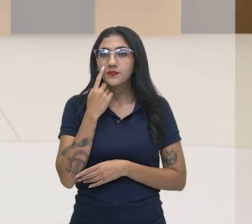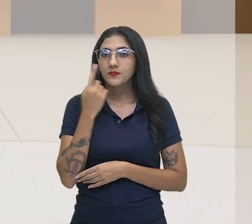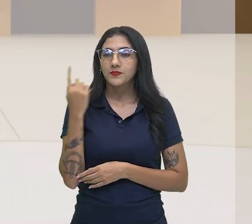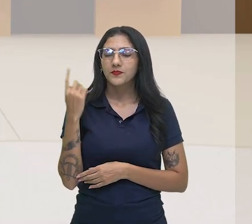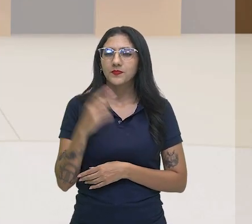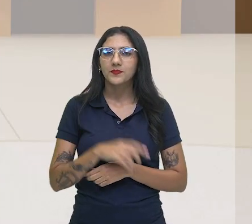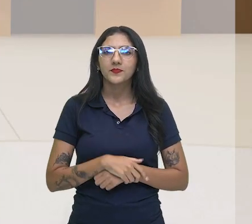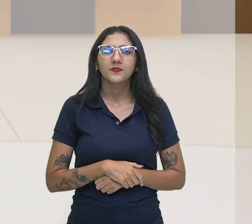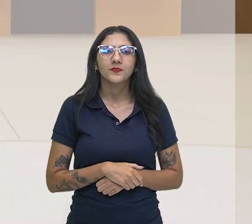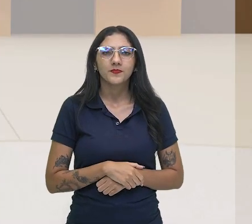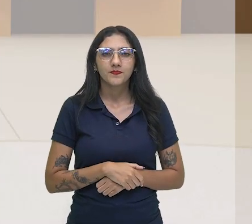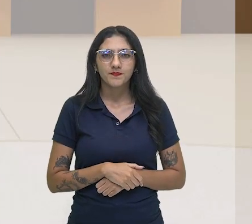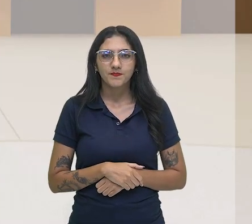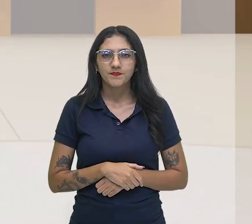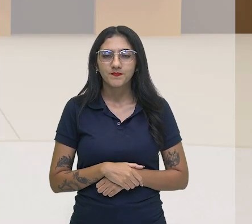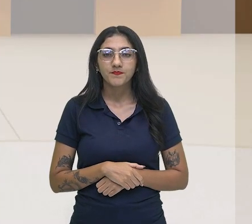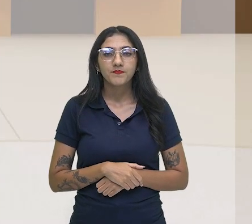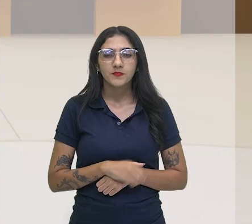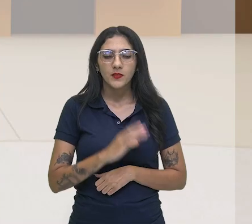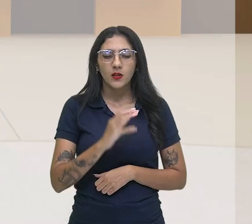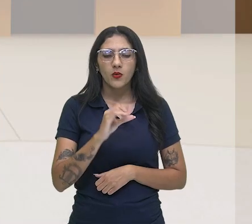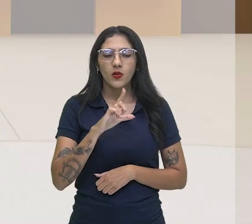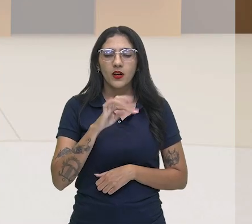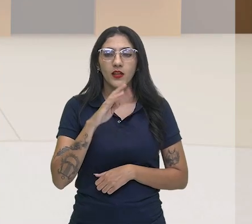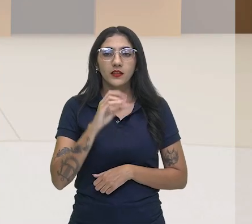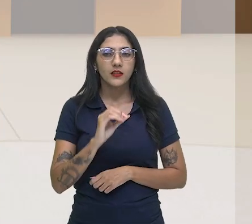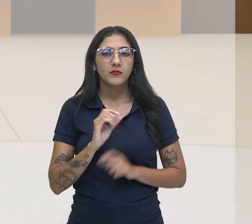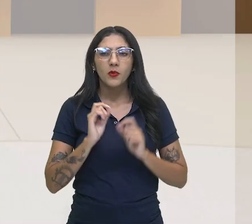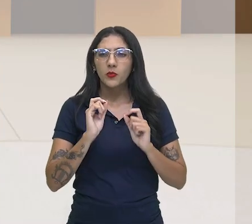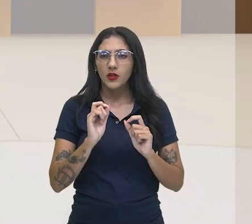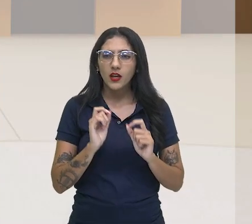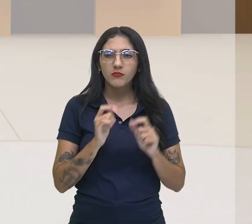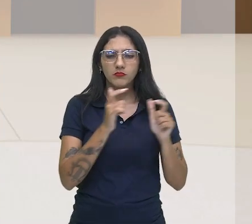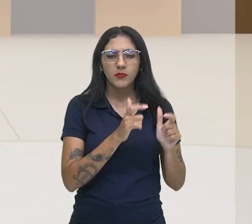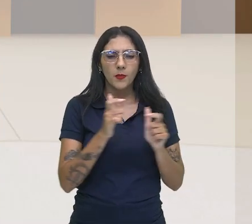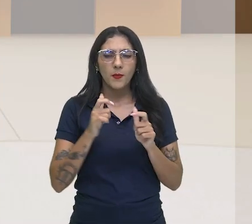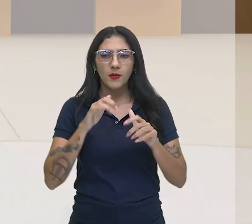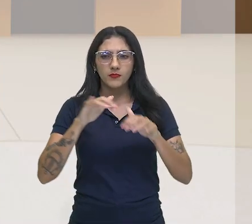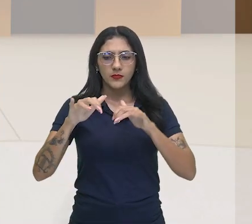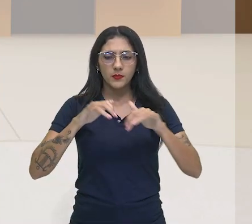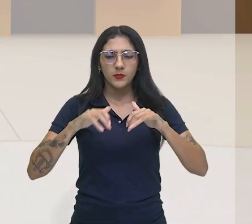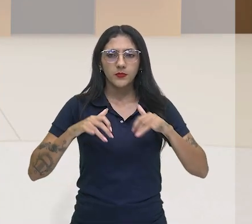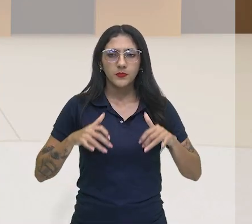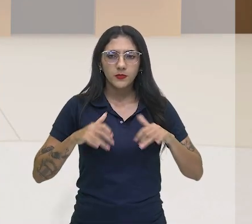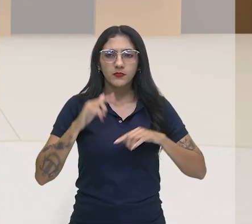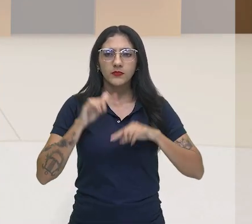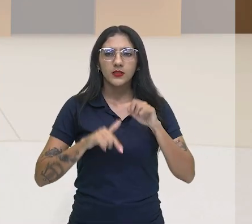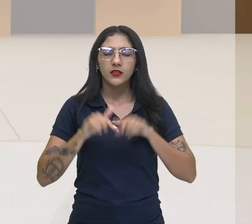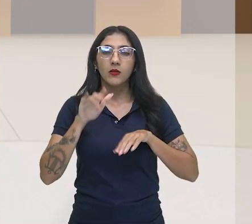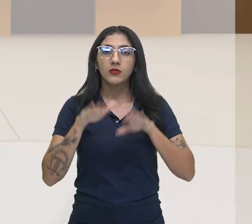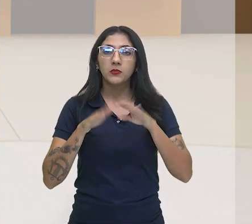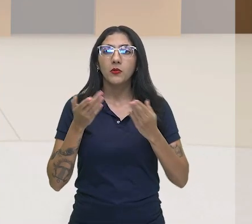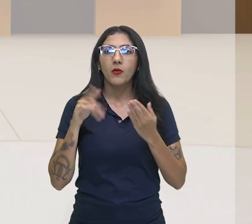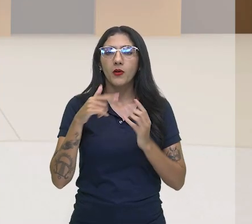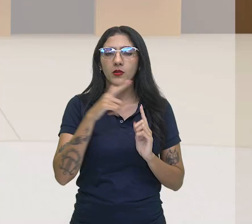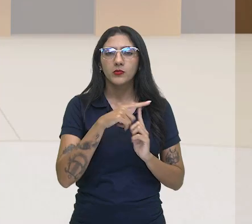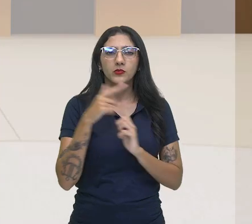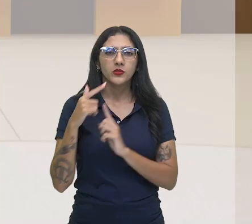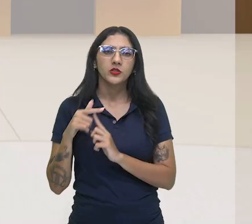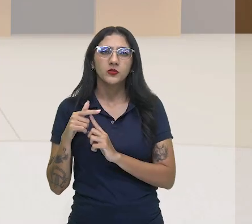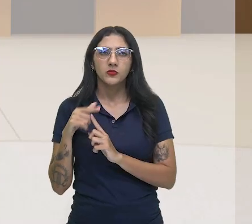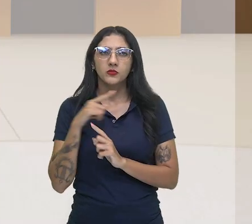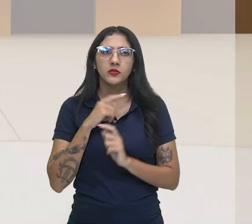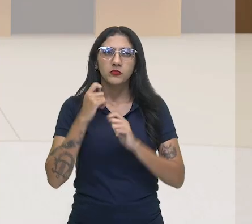Ó, veja só. A coleta seletiva é o processo de separar, como nós bem falamos, e recolher o lixo de acordo com o tipo de material